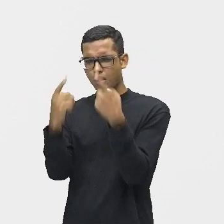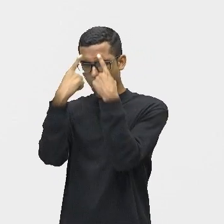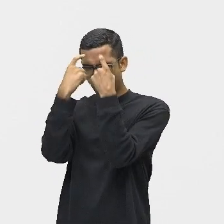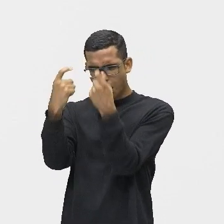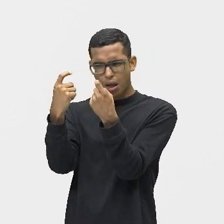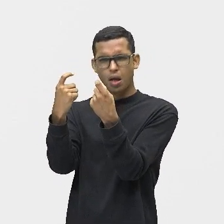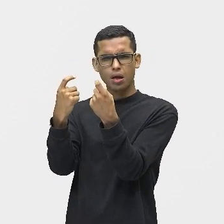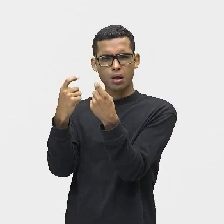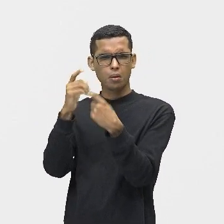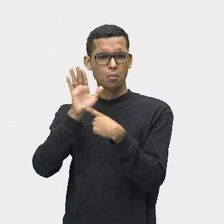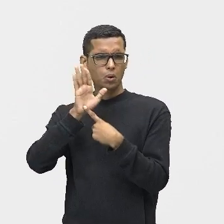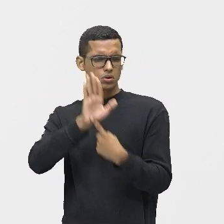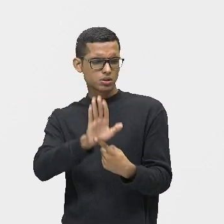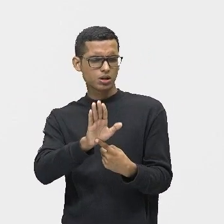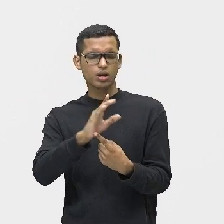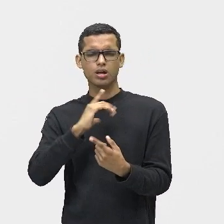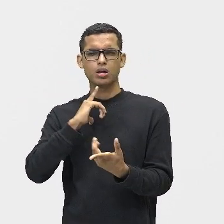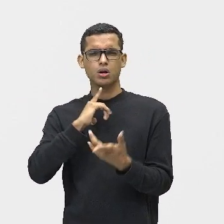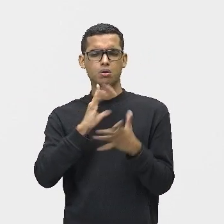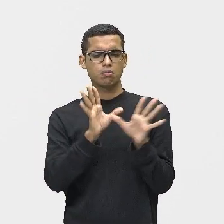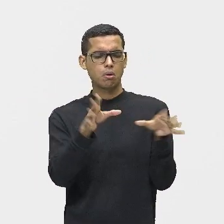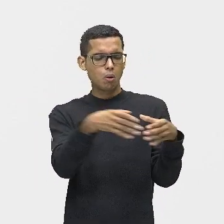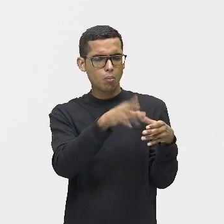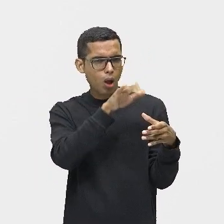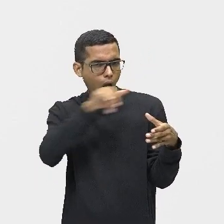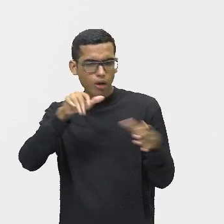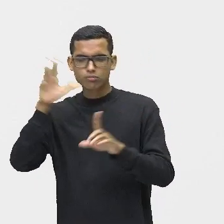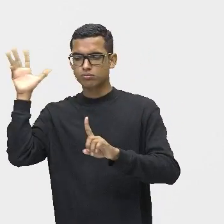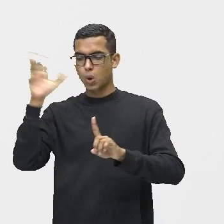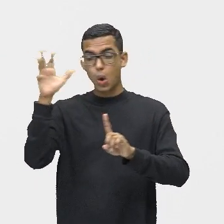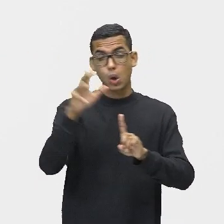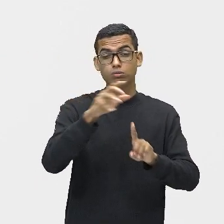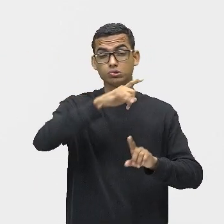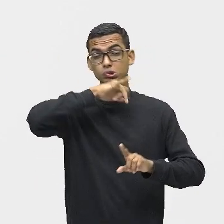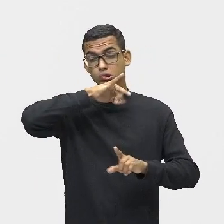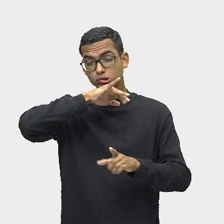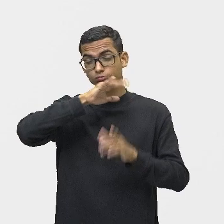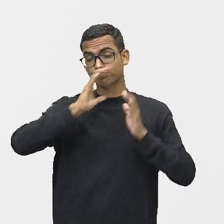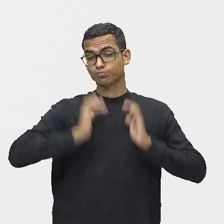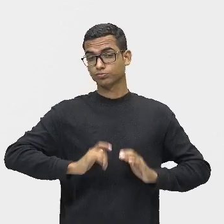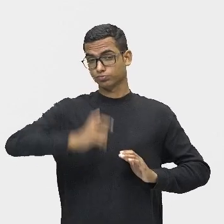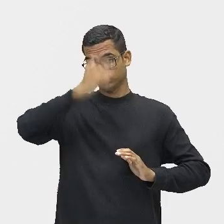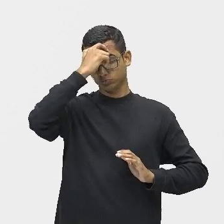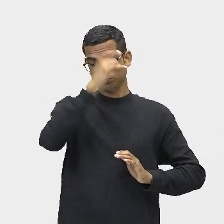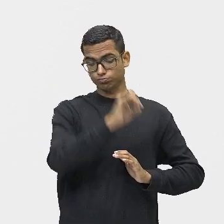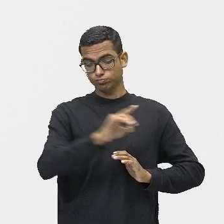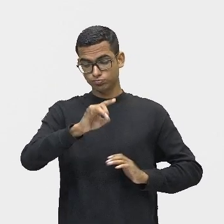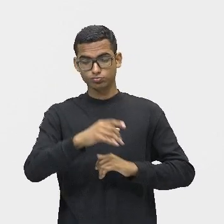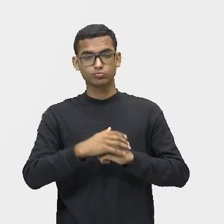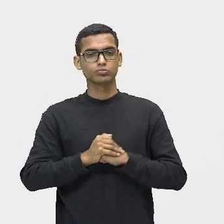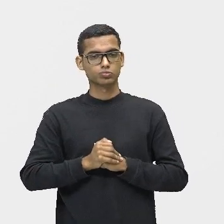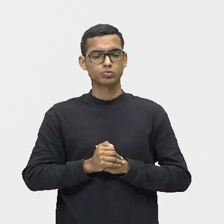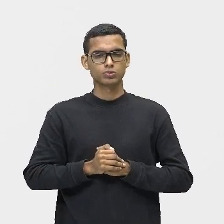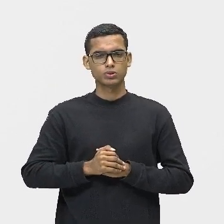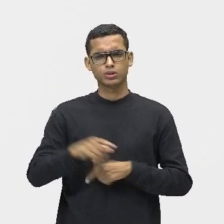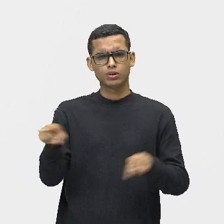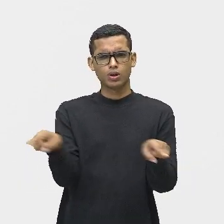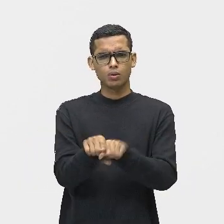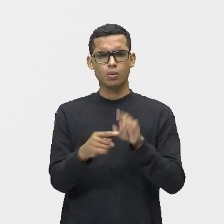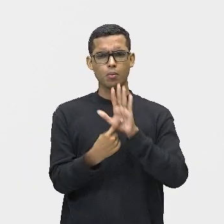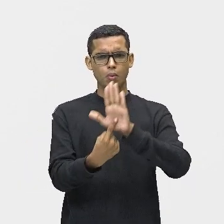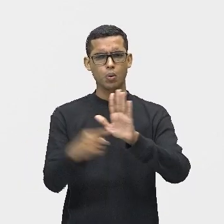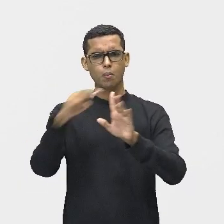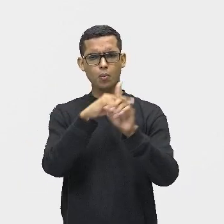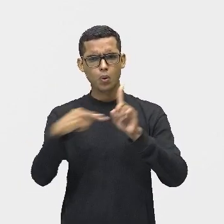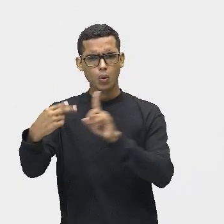violentas influenciam de forma negativa o comportamento das crianças. E aí, claro, ela apresentou o ponto de vista. E observe que esse ponto